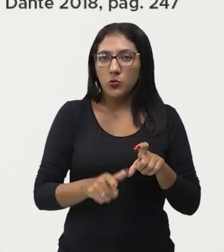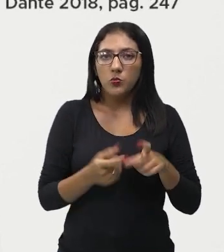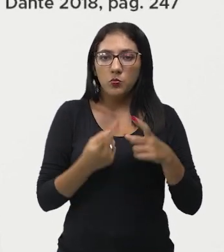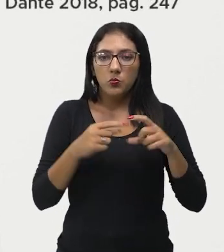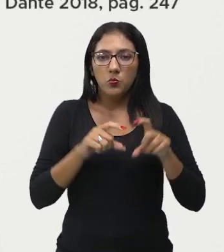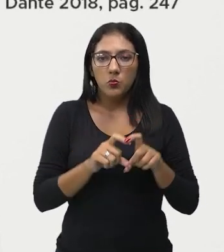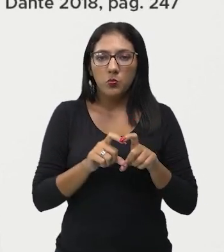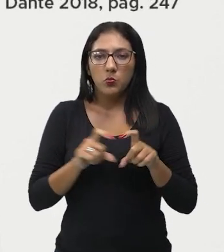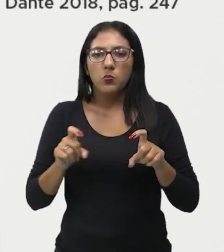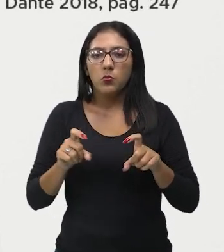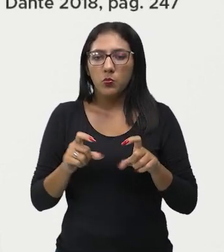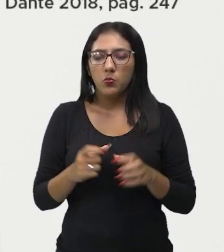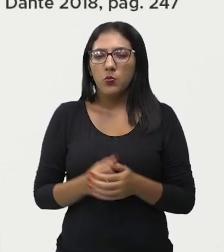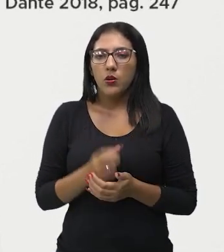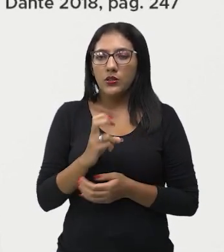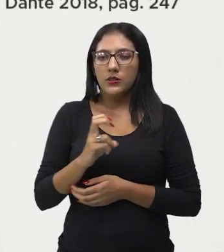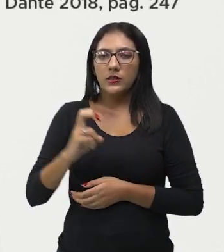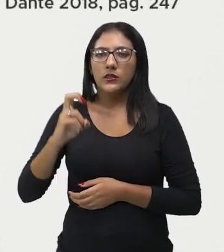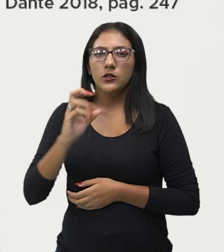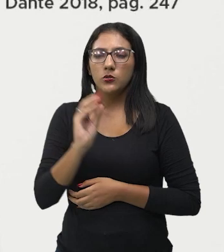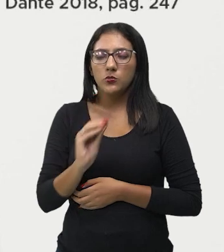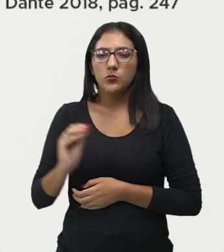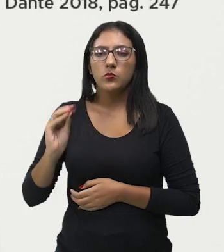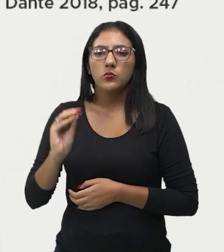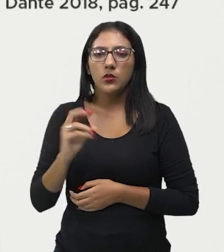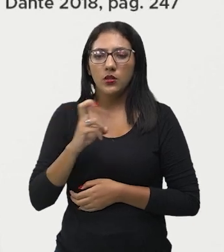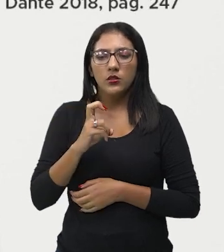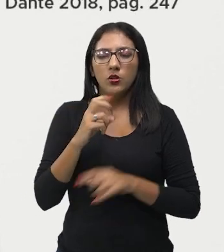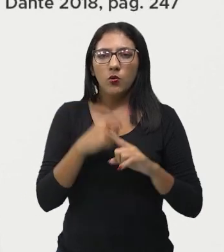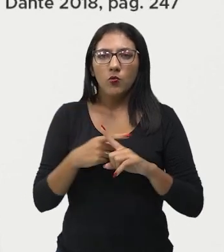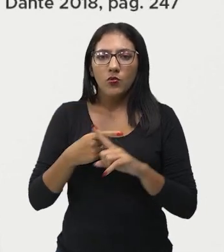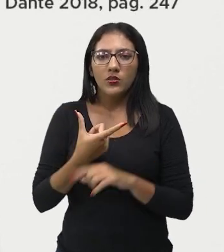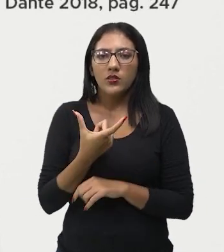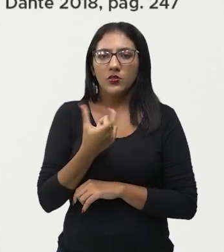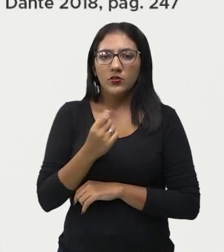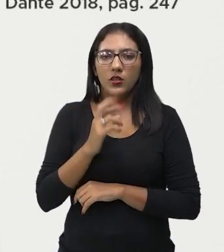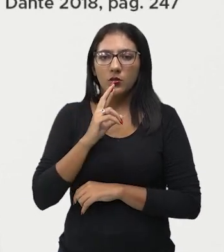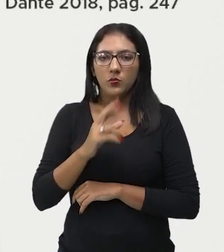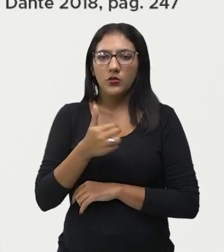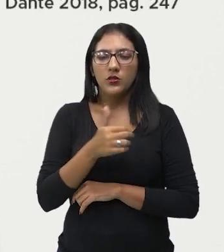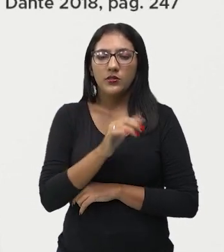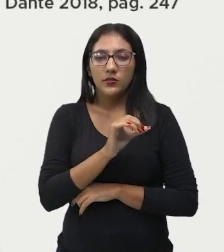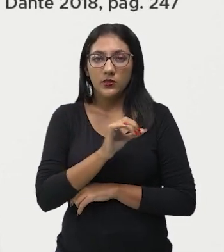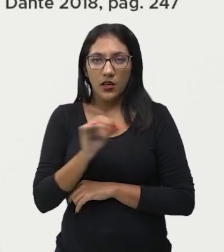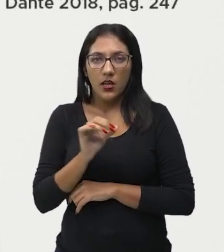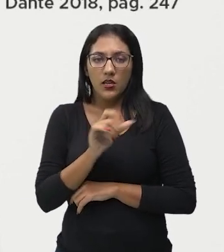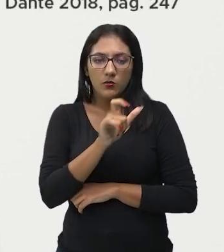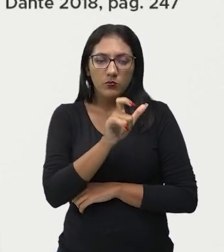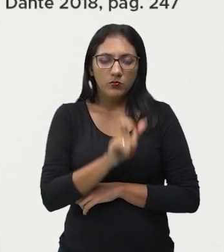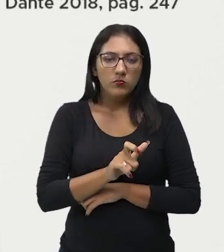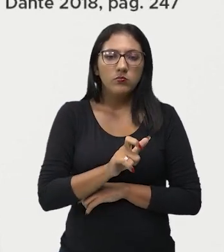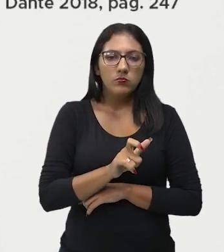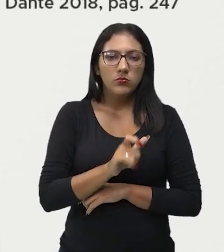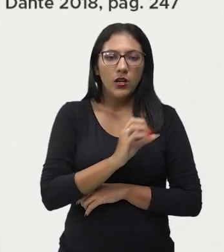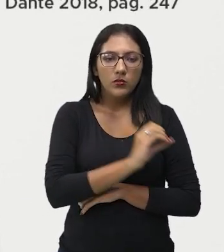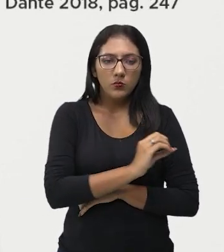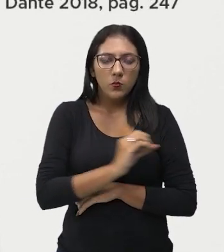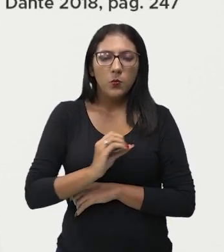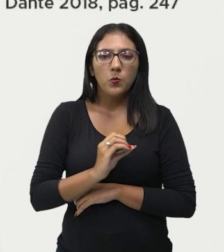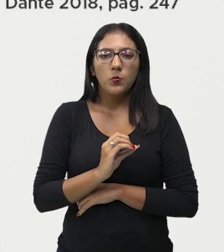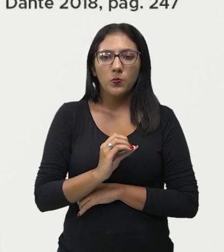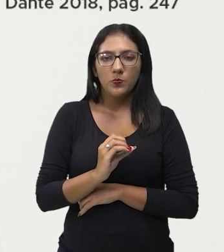20, que foi igual a 5, porque 5 vezes 20, isso aqui vai dar 100, né? E aqui vai dar